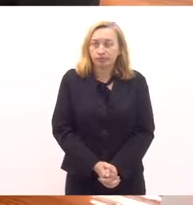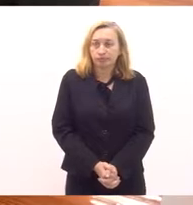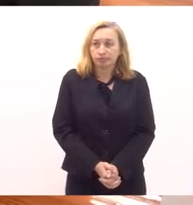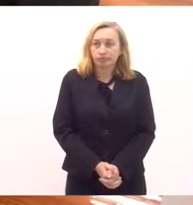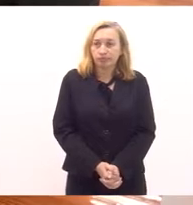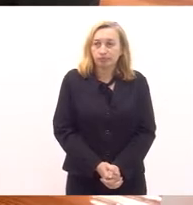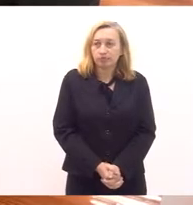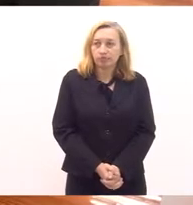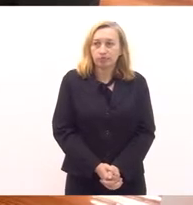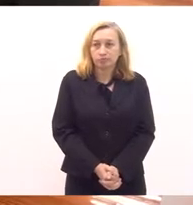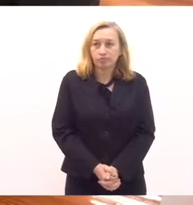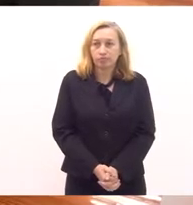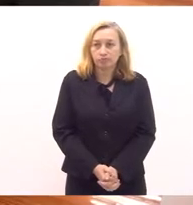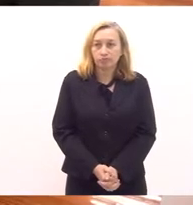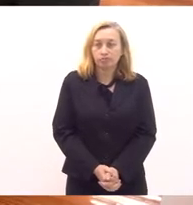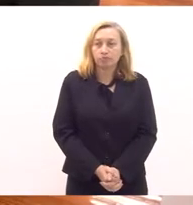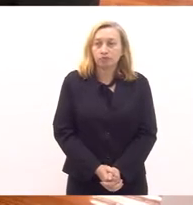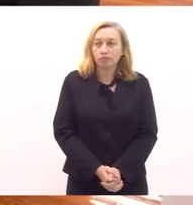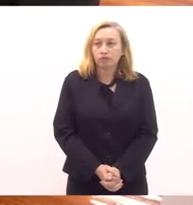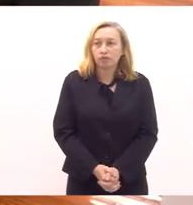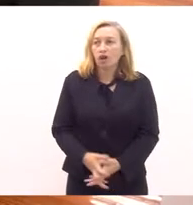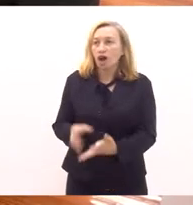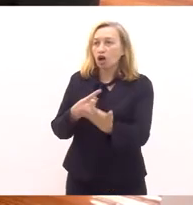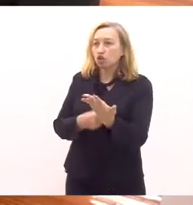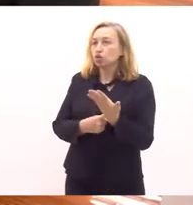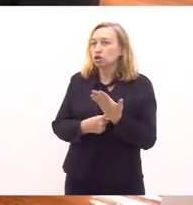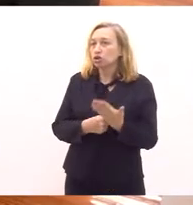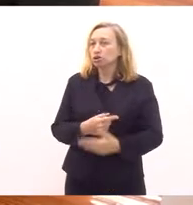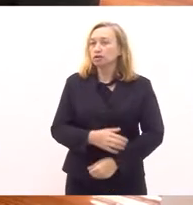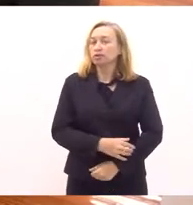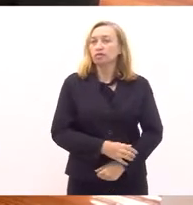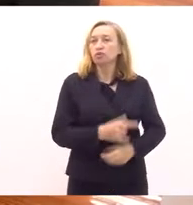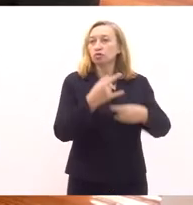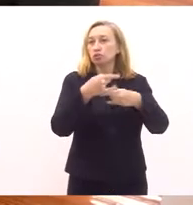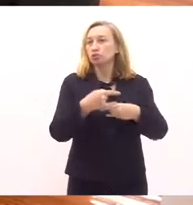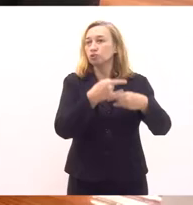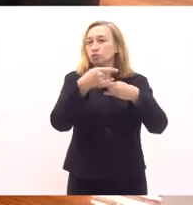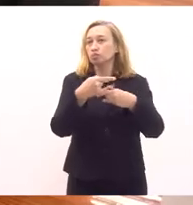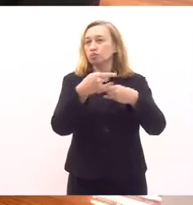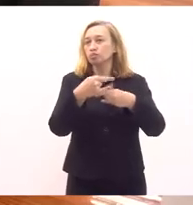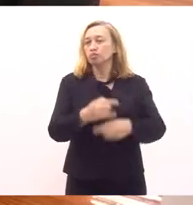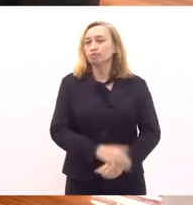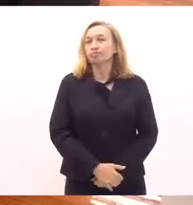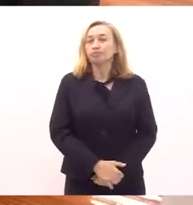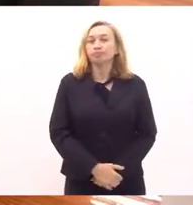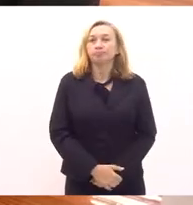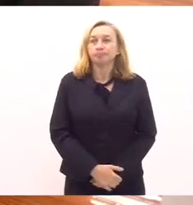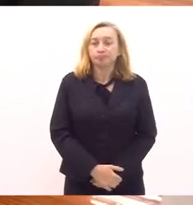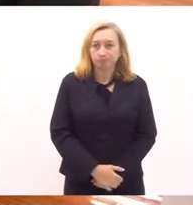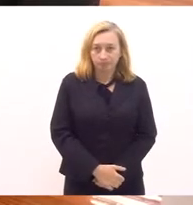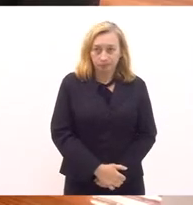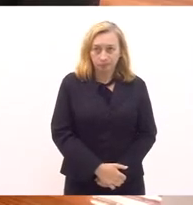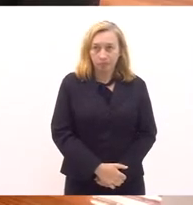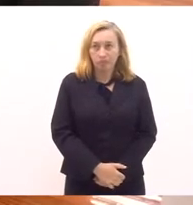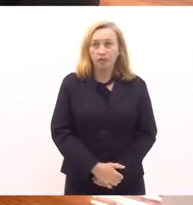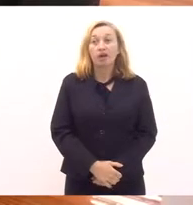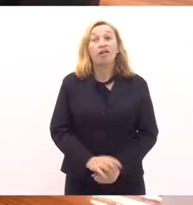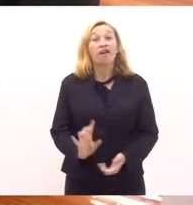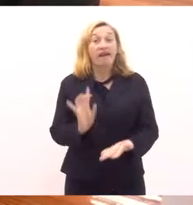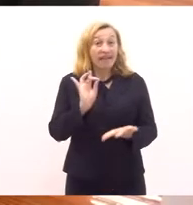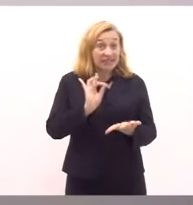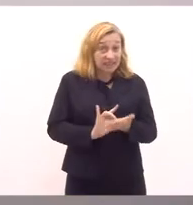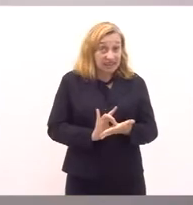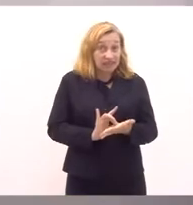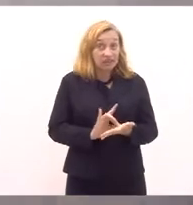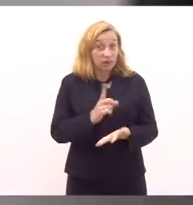Pode dar um help pra gente aqui no Zoom, por favor? Dá um help pra gente aqui no Zoom. Gente, essa é a grande realidade,